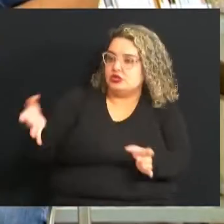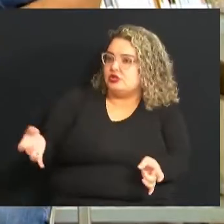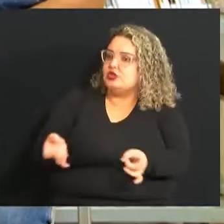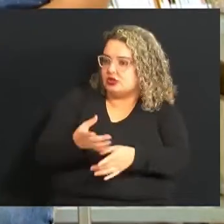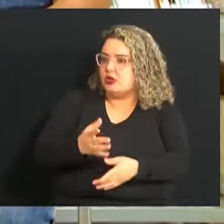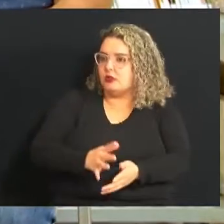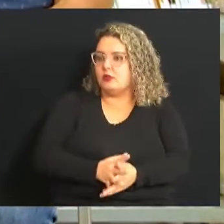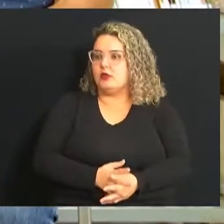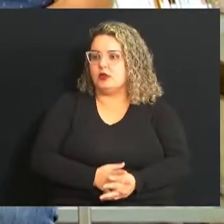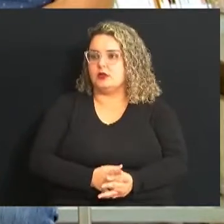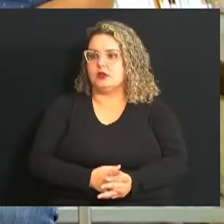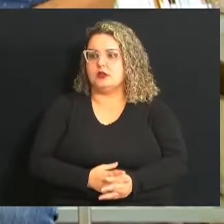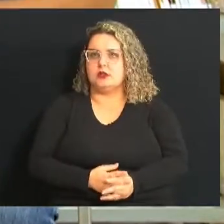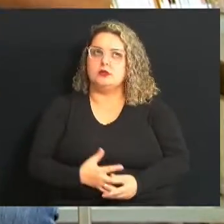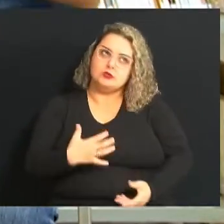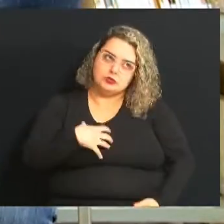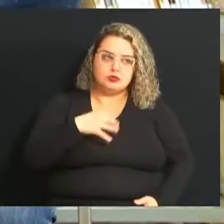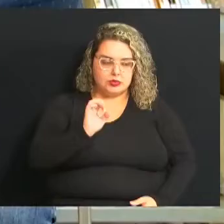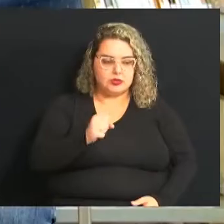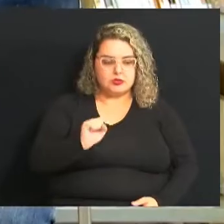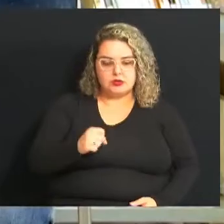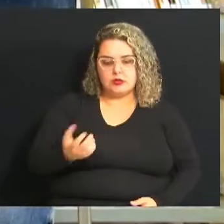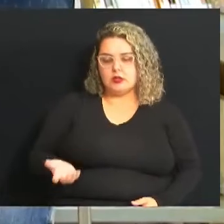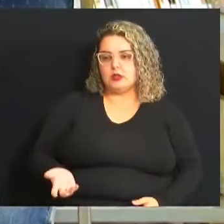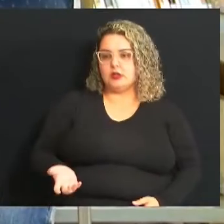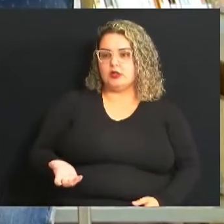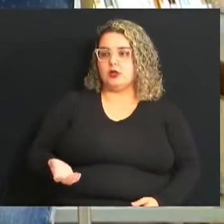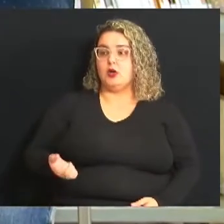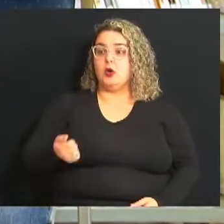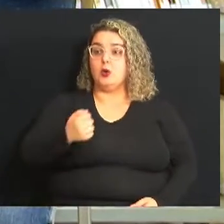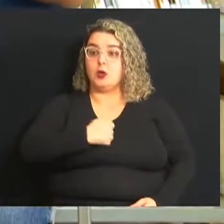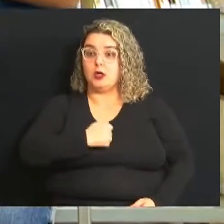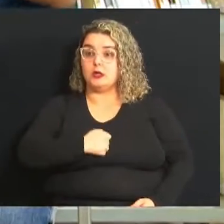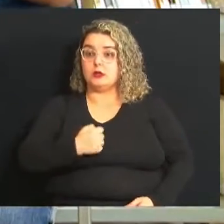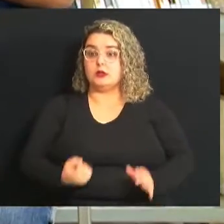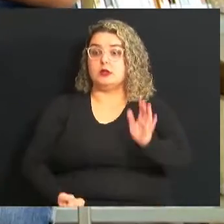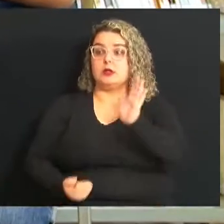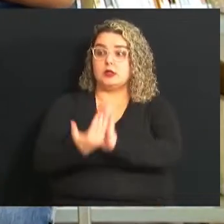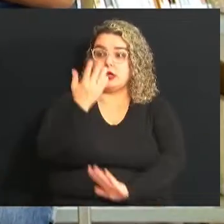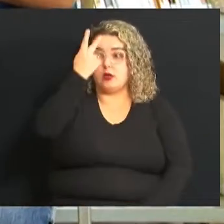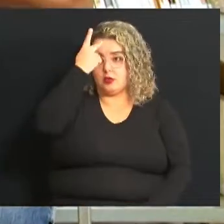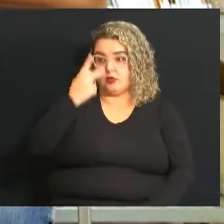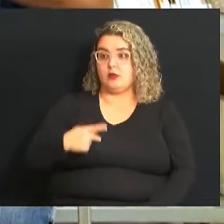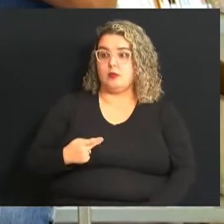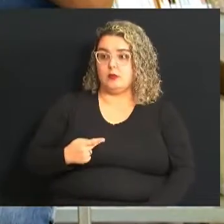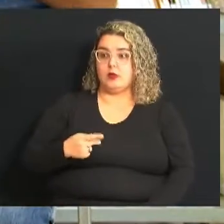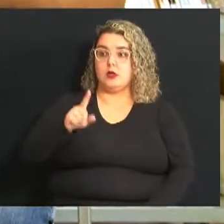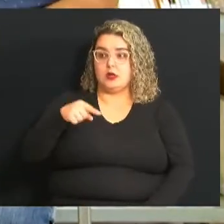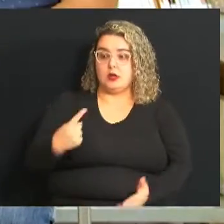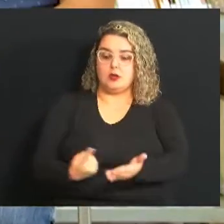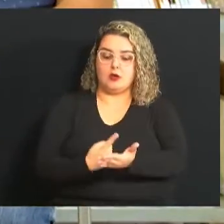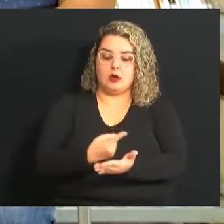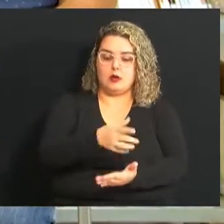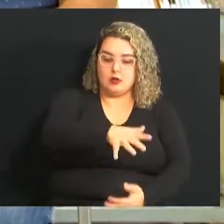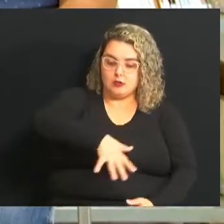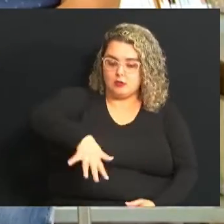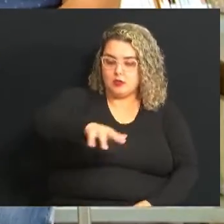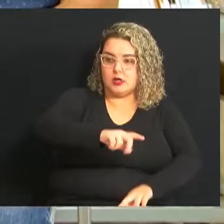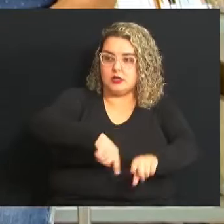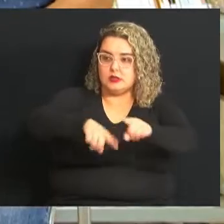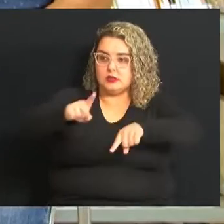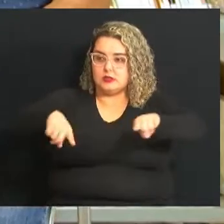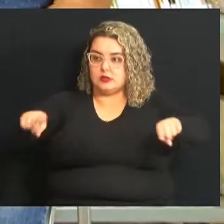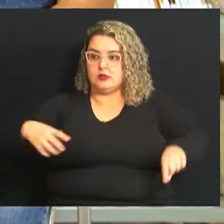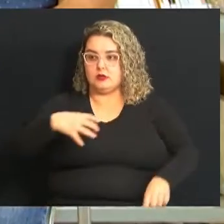de certa forma, sim. O antropólogo tem que gerar sua própria documentação, tem que produzir, que é o caderno de campo. Entendi. E essas várias formas